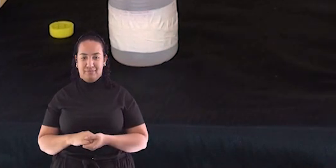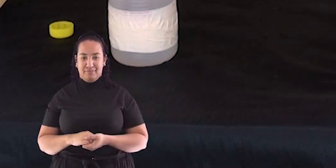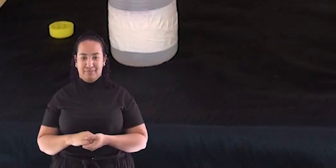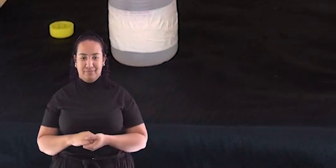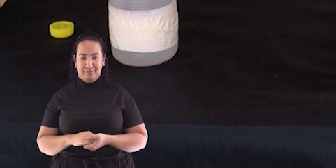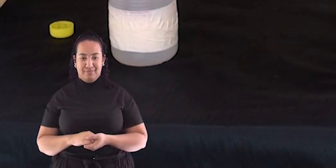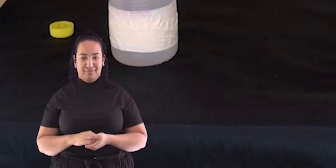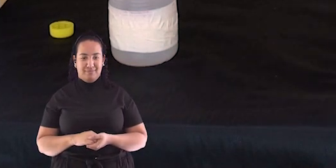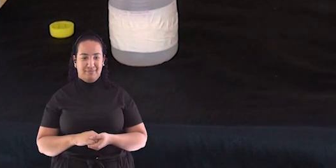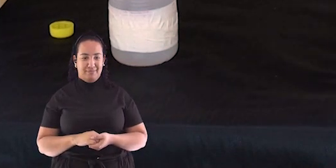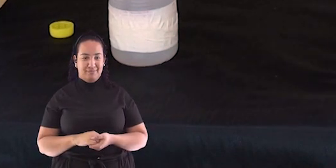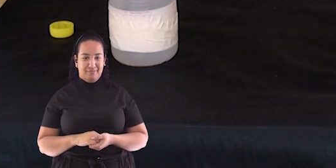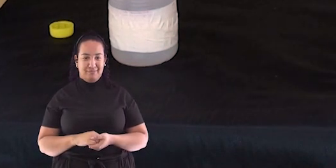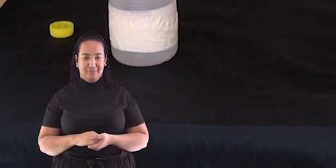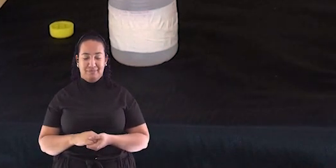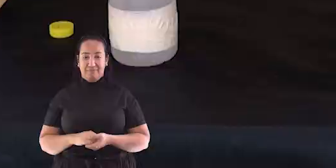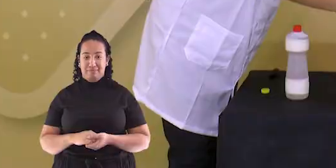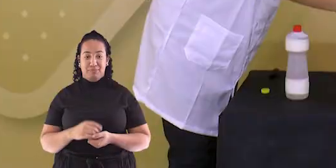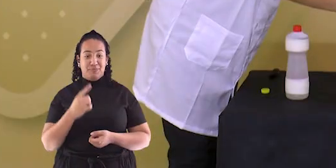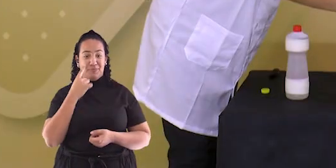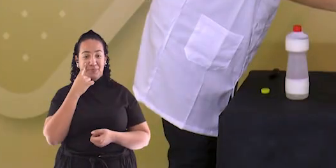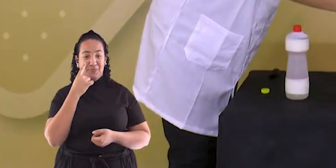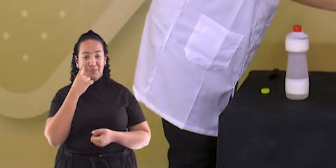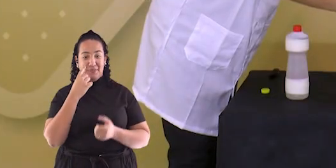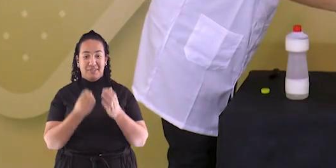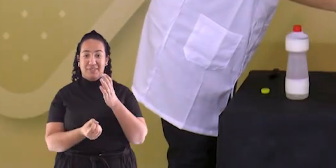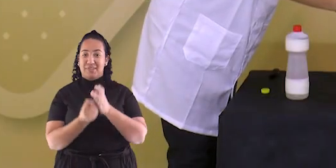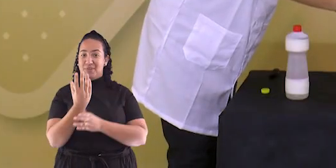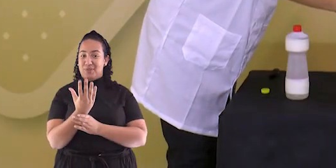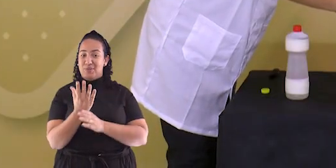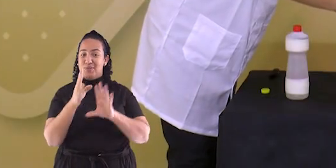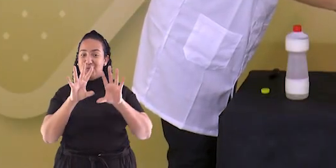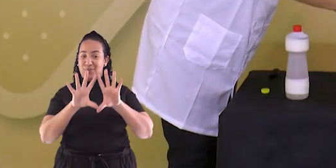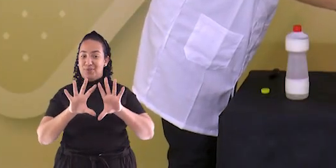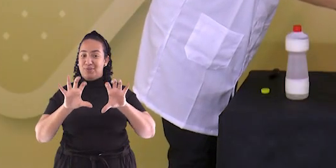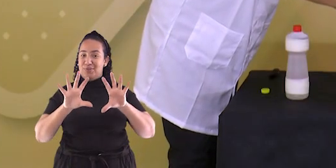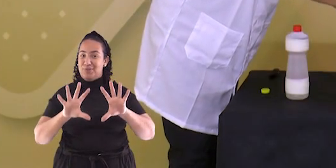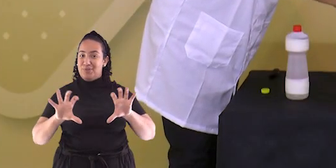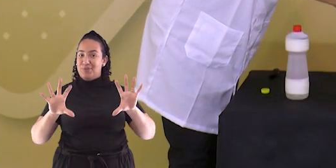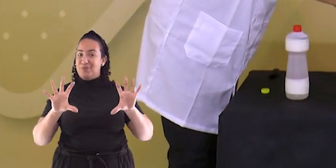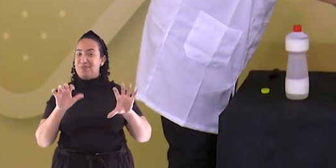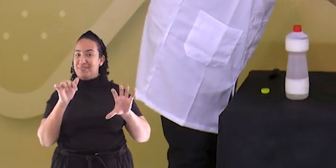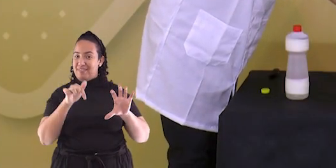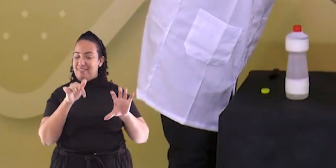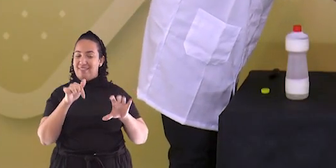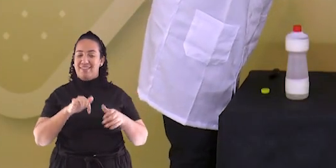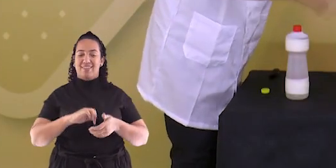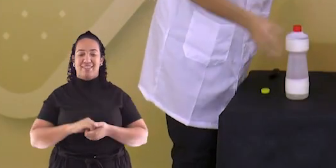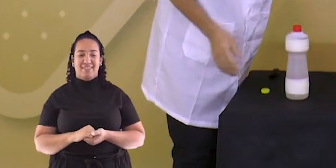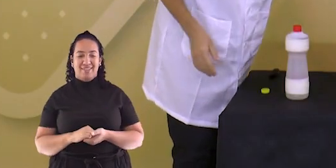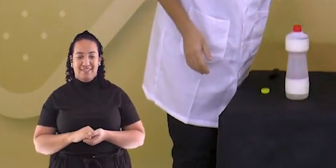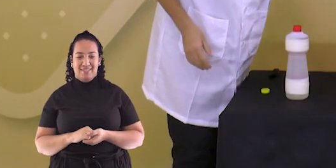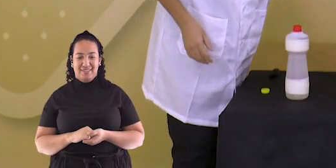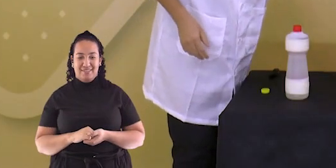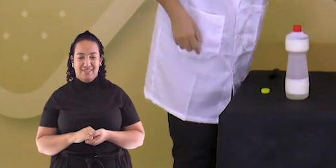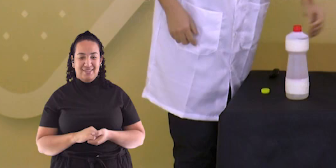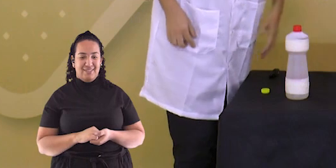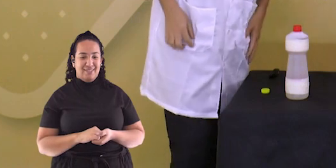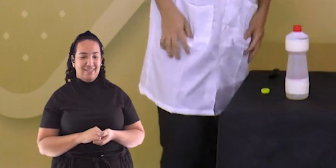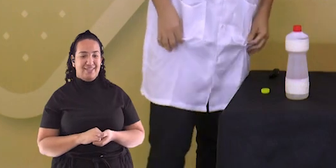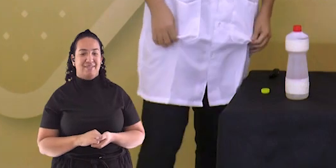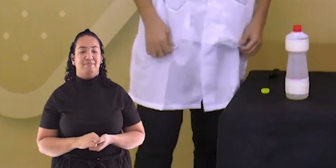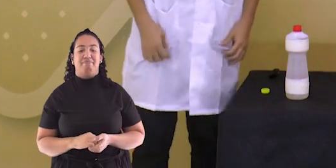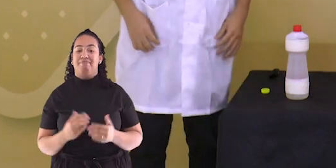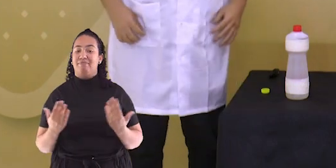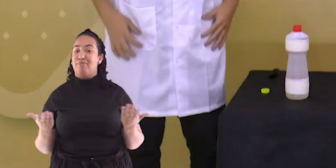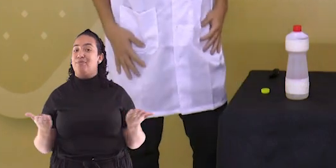Olha só! A gente criou uma nuvem de álcool dentro da garrafa PET, viu? E a gente falou de nuvem a aula toda,